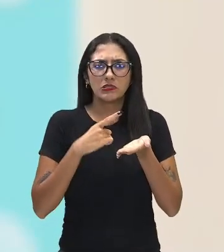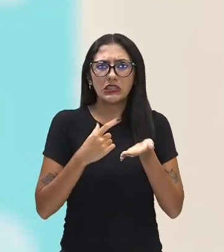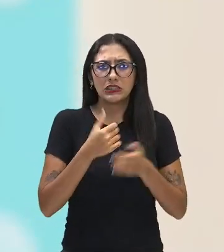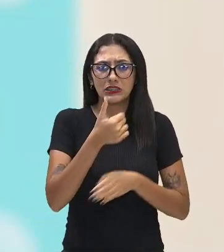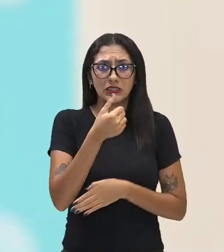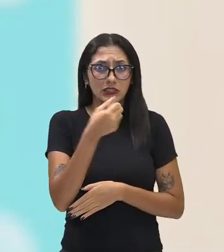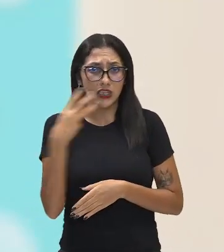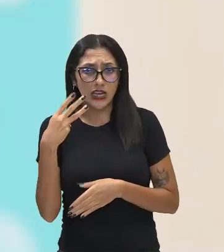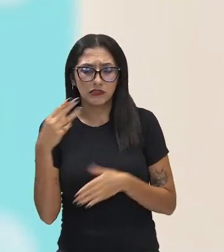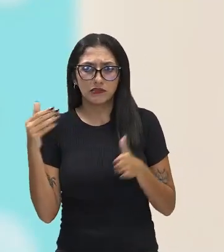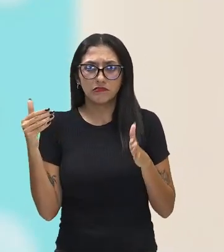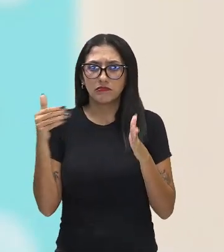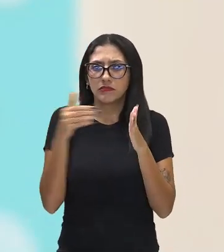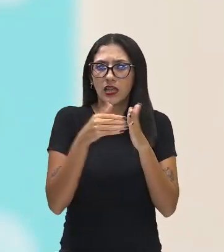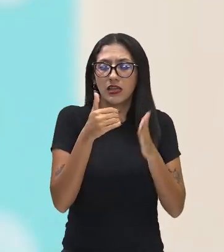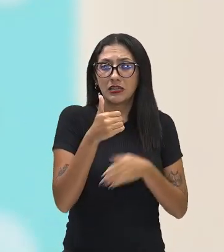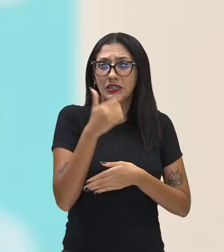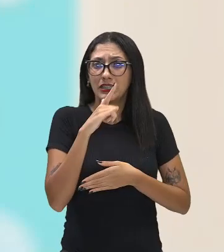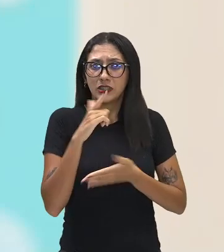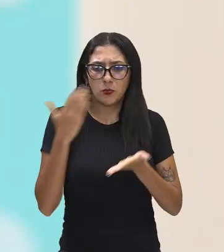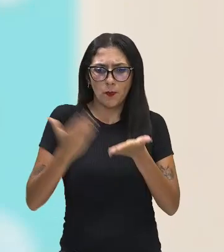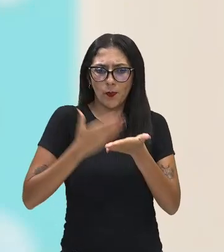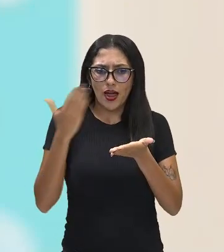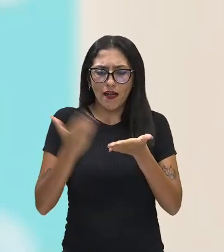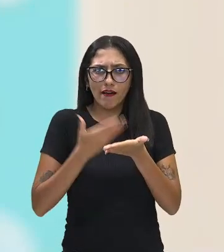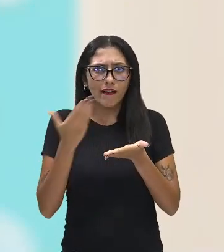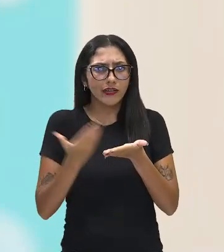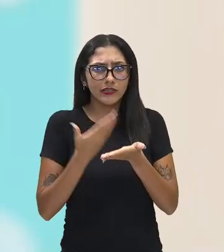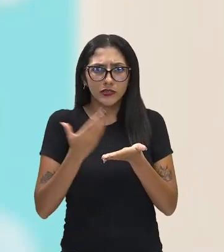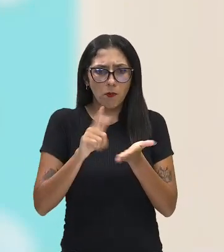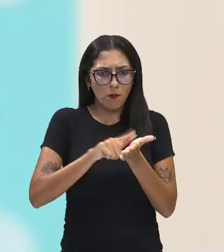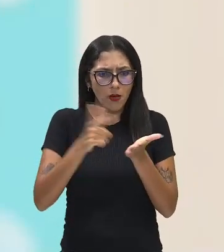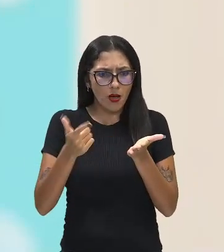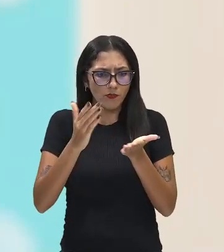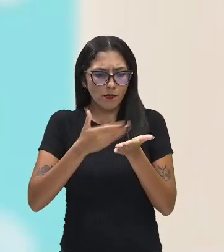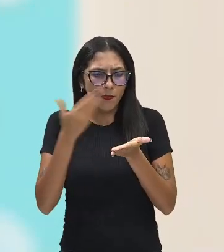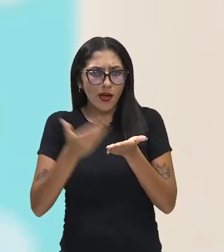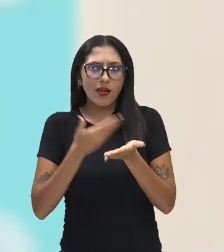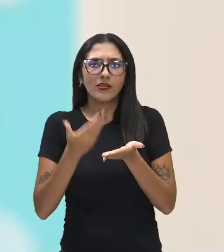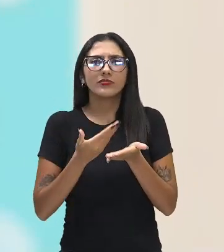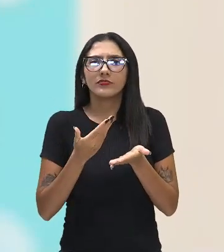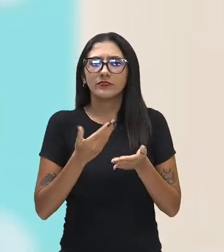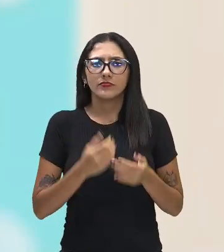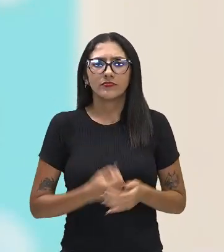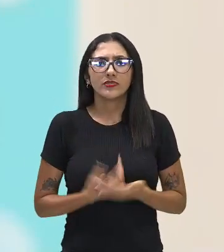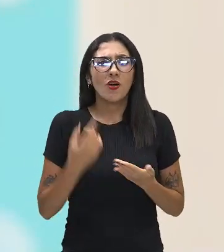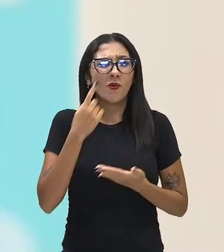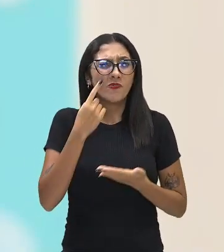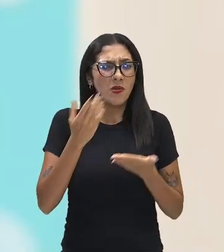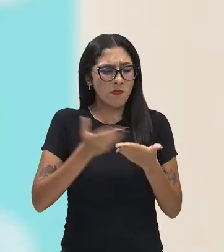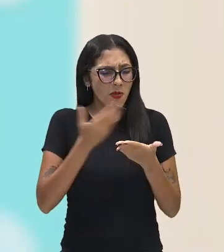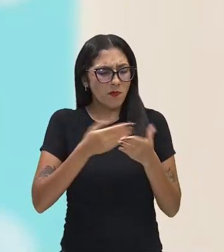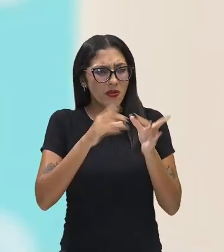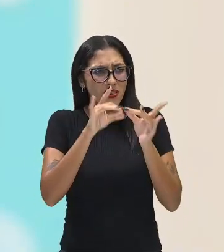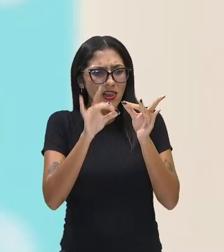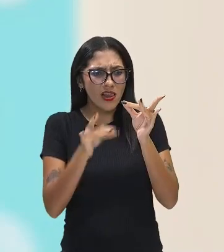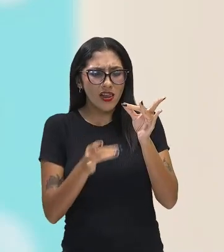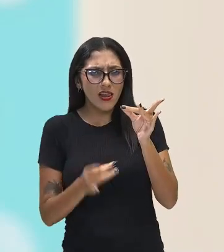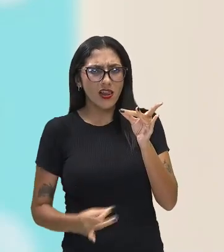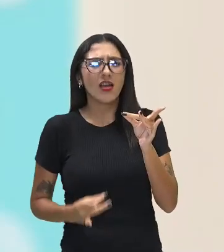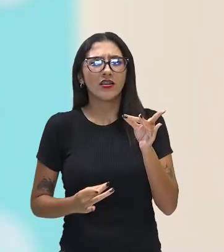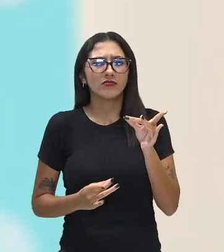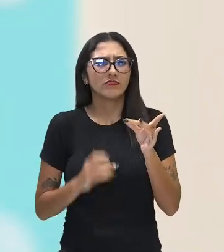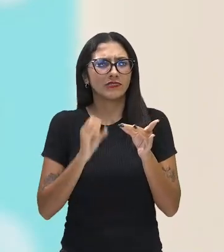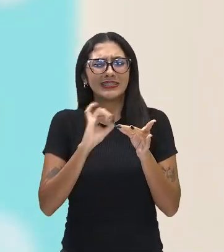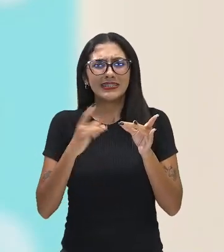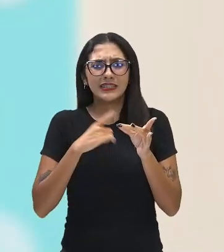a 15 laudas, né? 15 páginas. E tudo, olha, transformou, se for colocar lá, vai dar uma lauda,